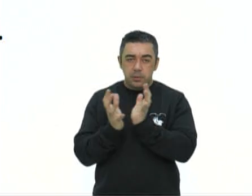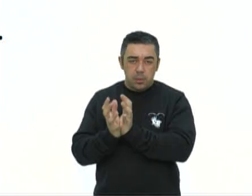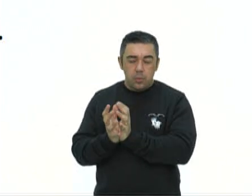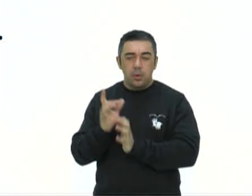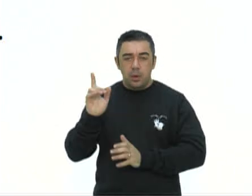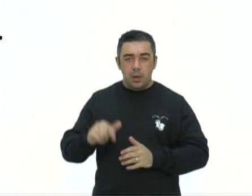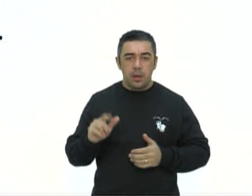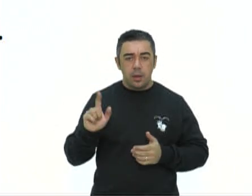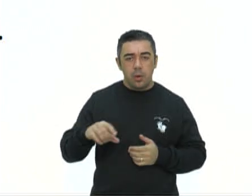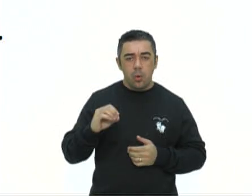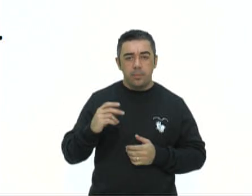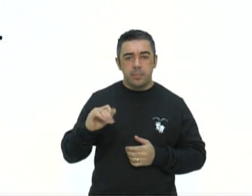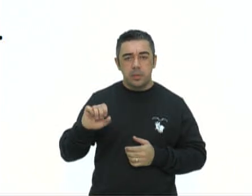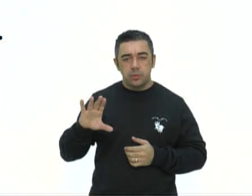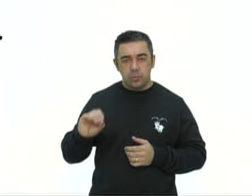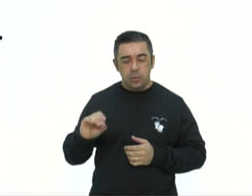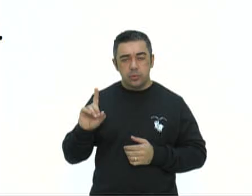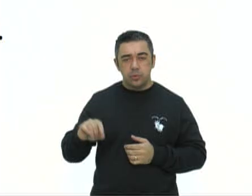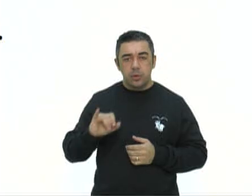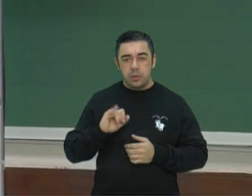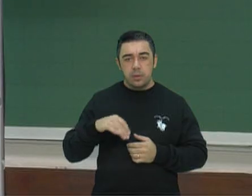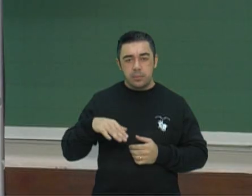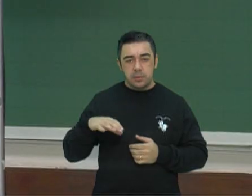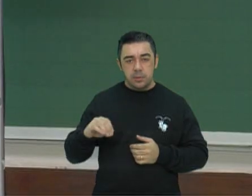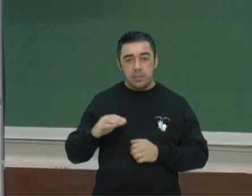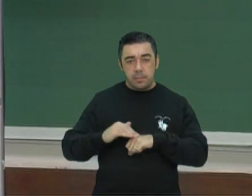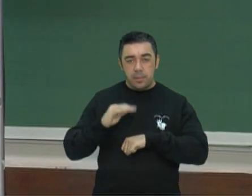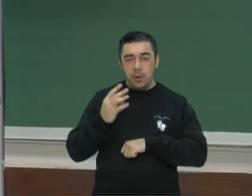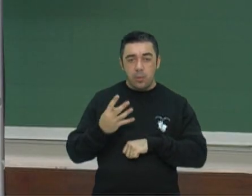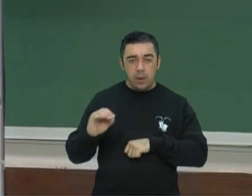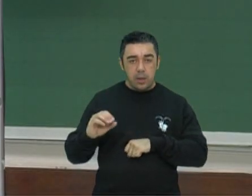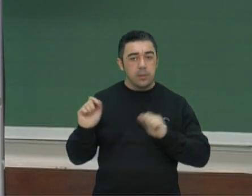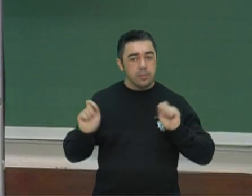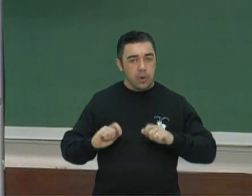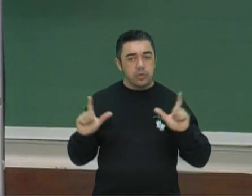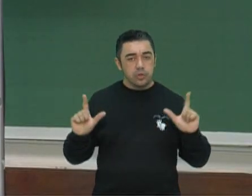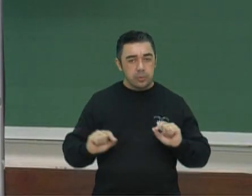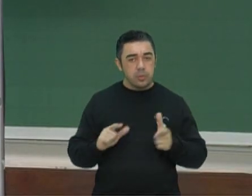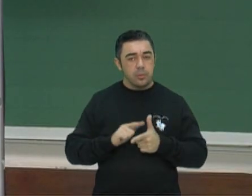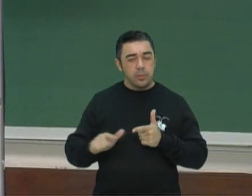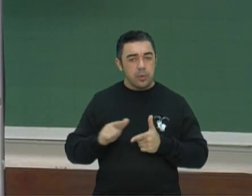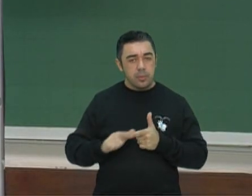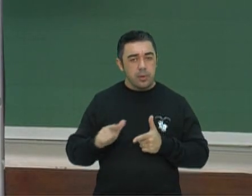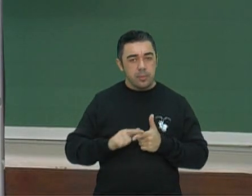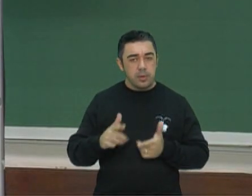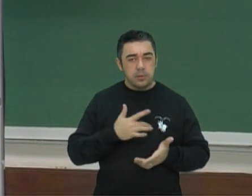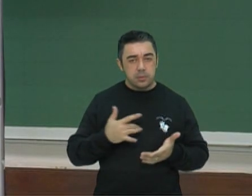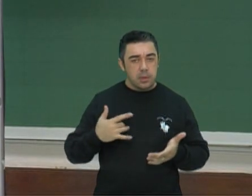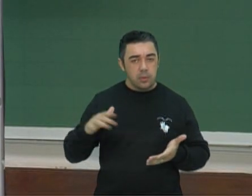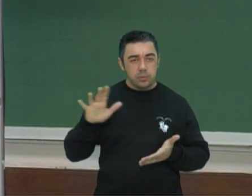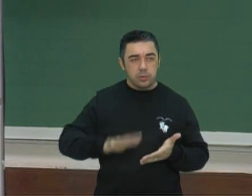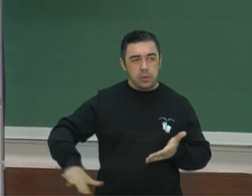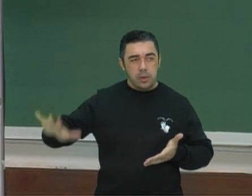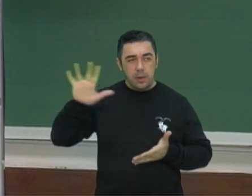considere obeso somente os indivíduos com IMC maior que 40 pode diminuir os problemas de saúde